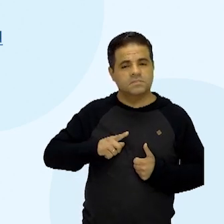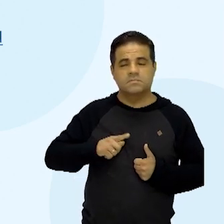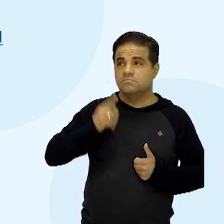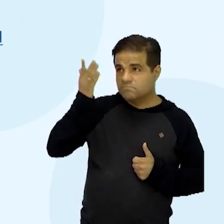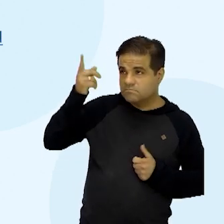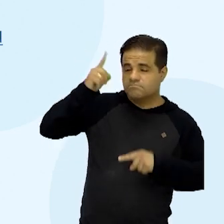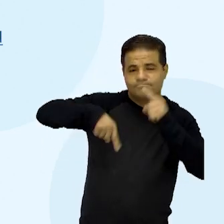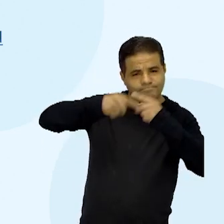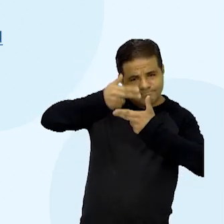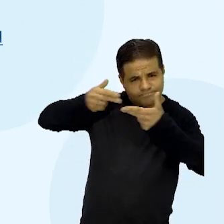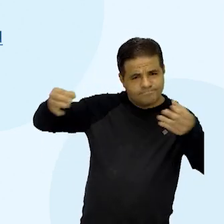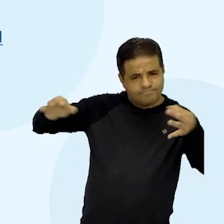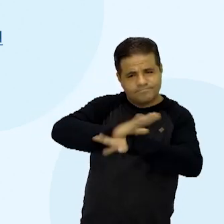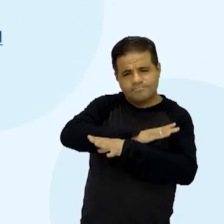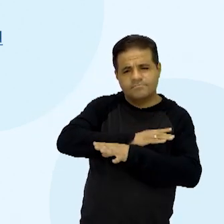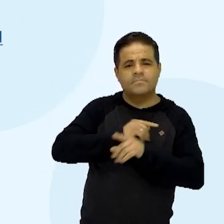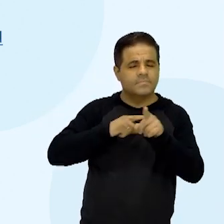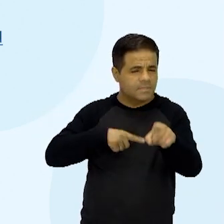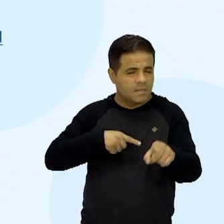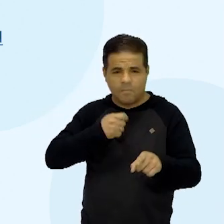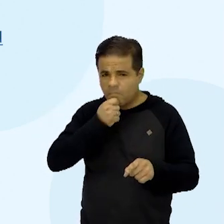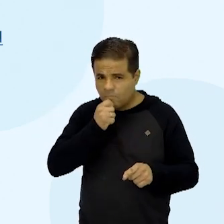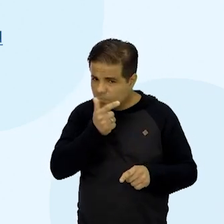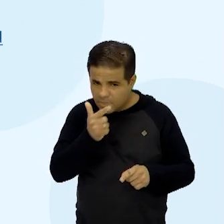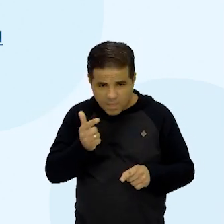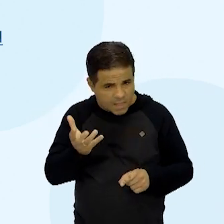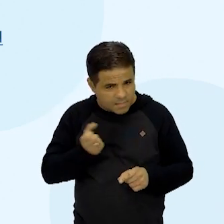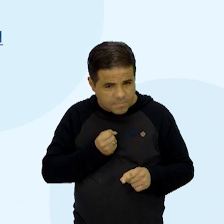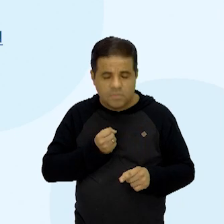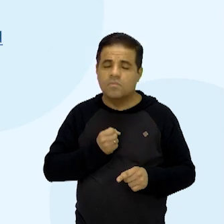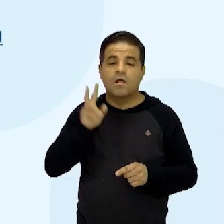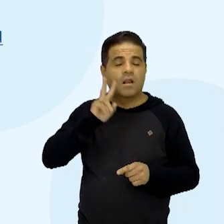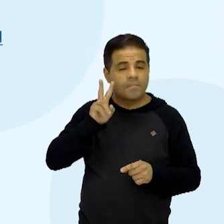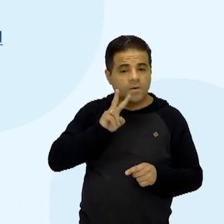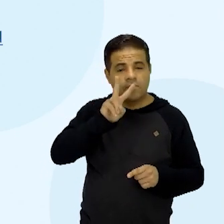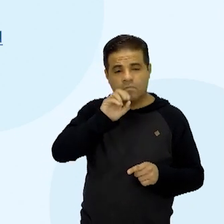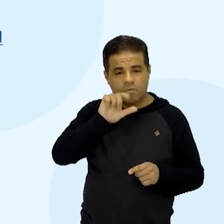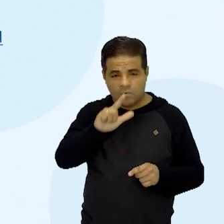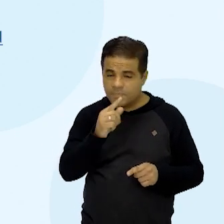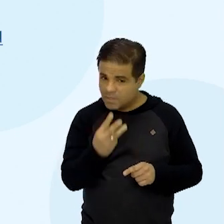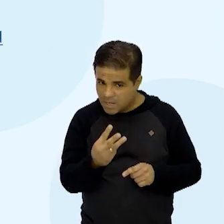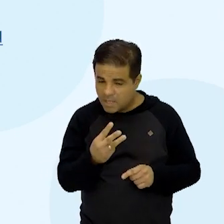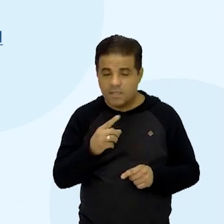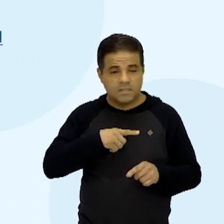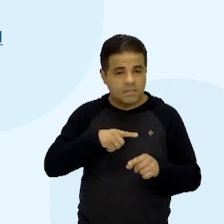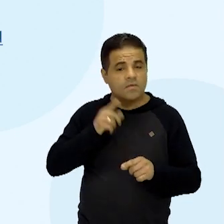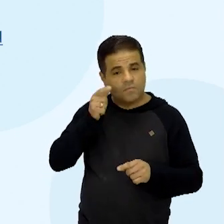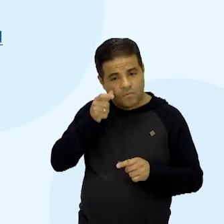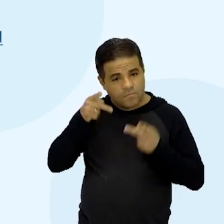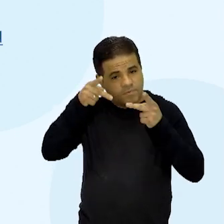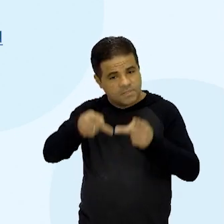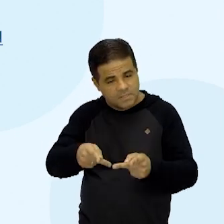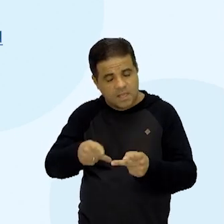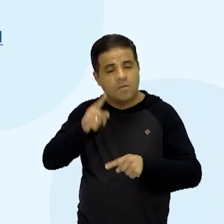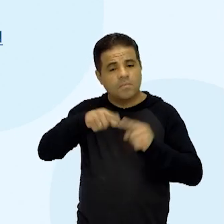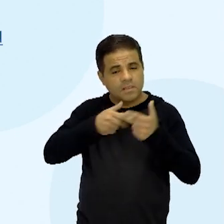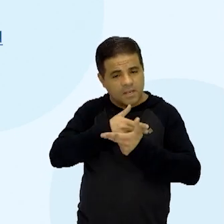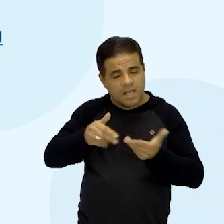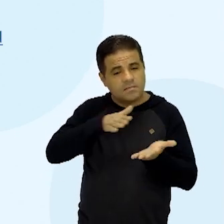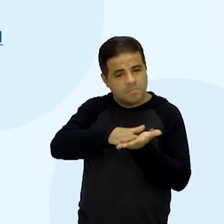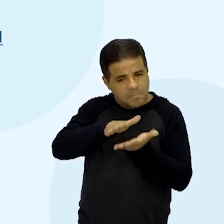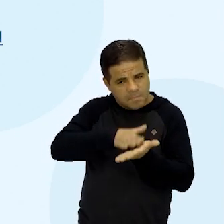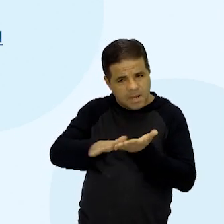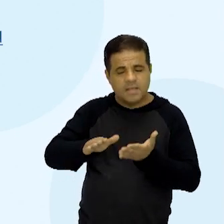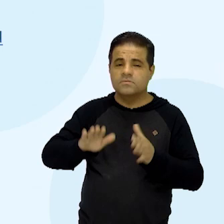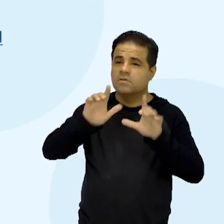esse material com você, caso você não tenha recebido. Lembrando, volume 3 lá no site, quando você for visitar, e o material impresso,